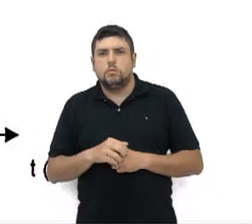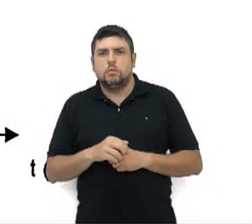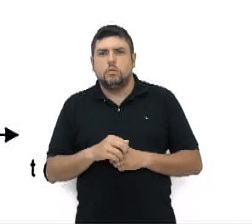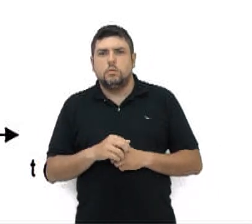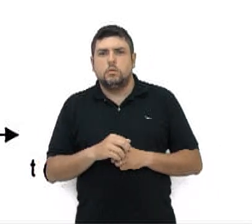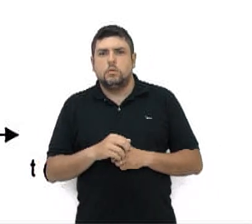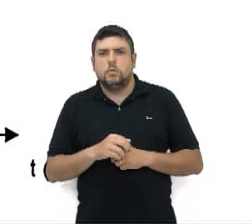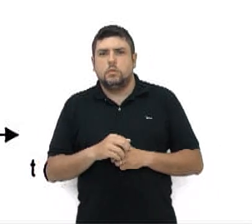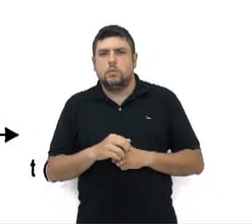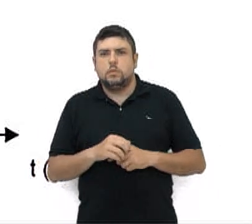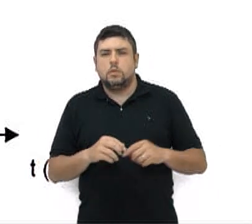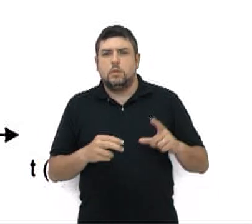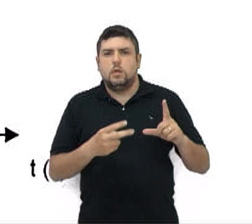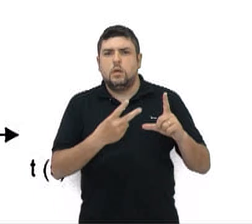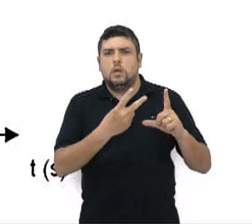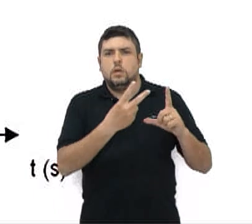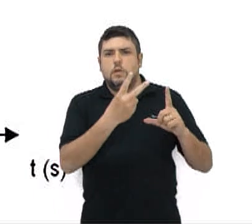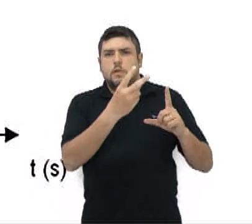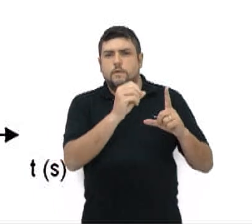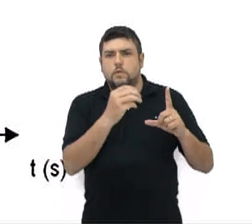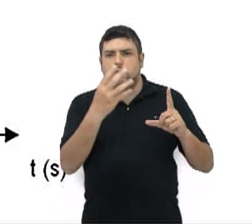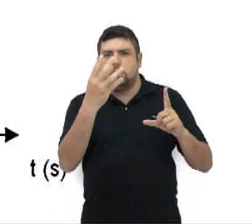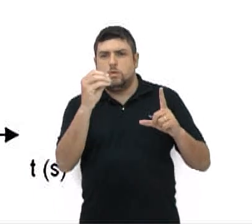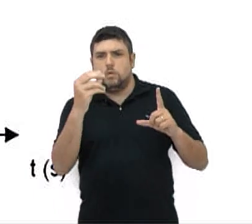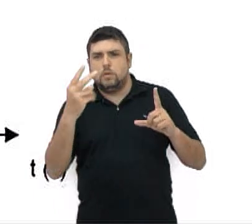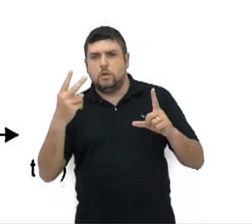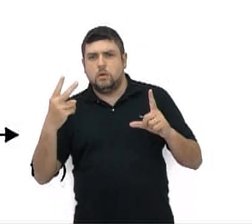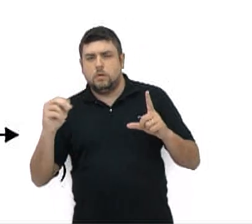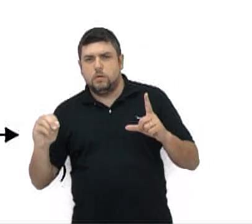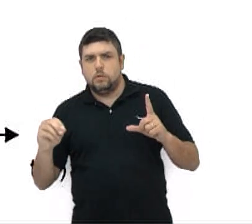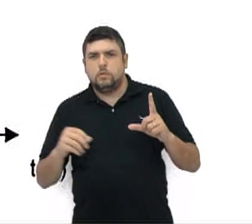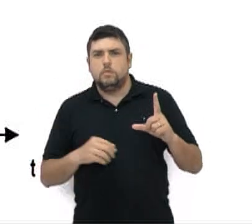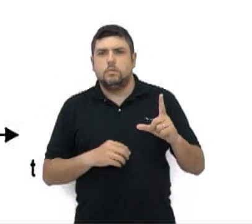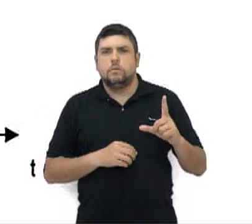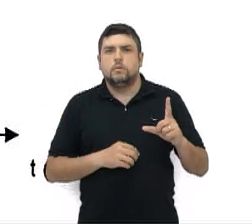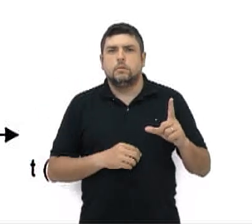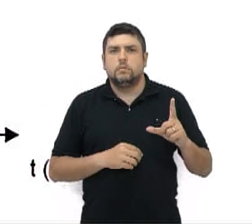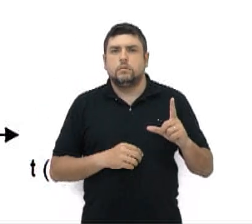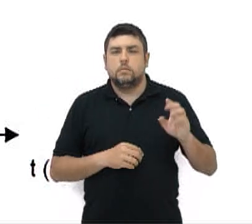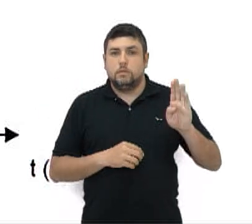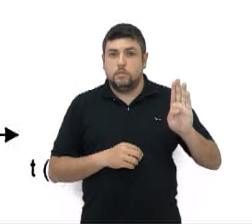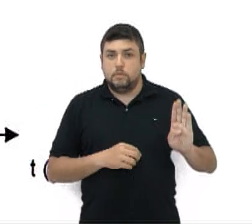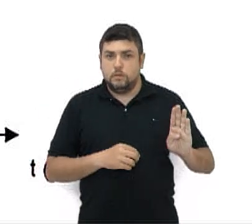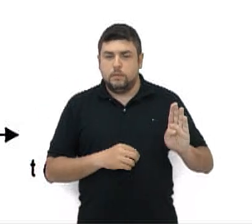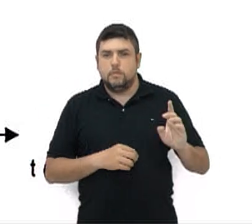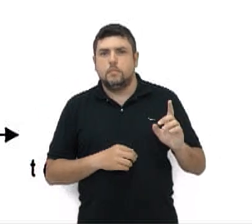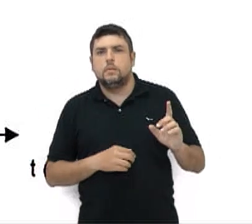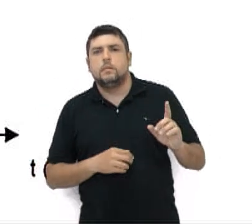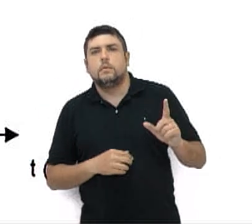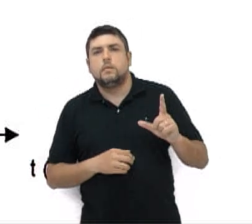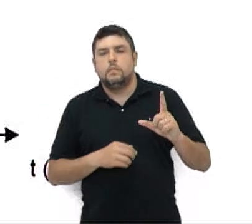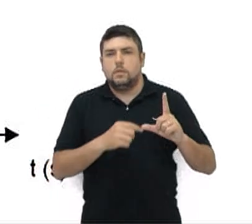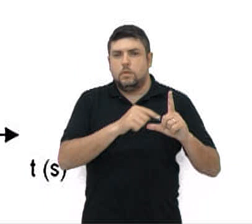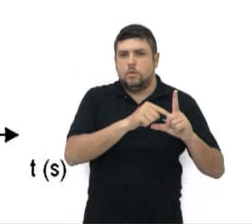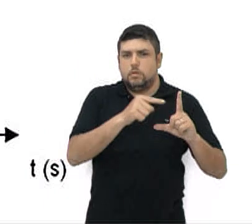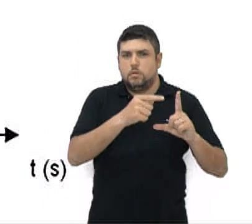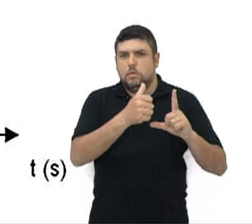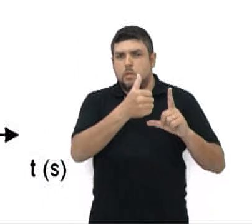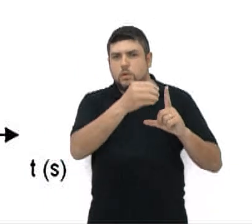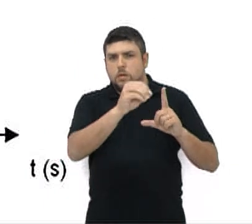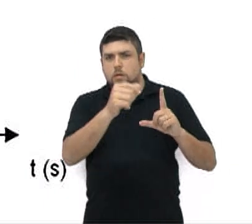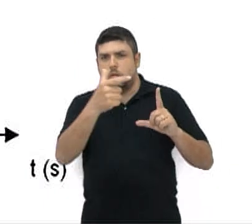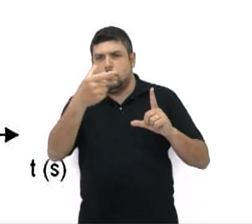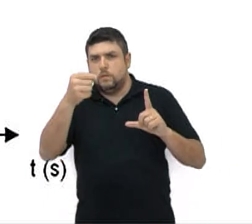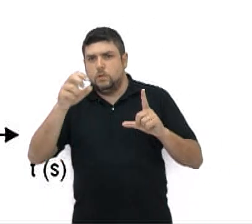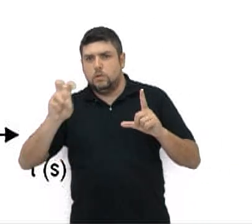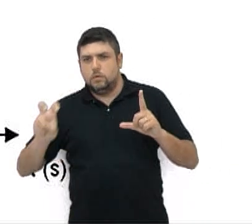24 é 20, 40 e 20, 10, alternativa B, 10, 20 e 5,